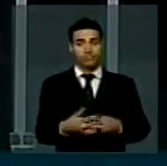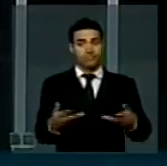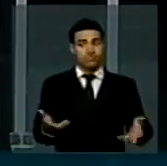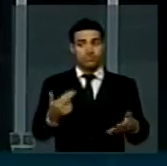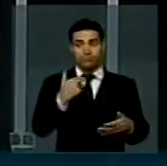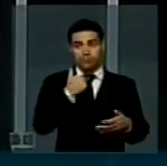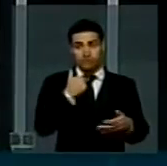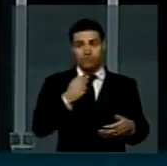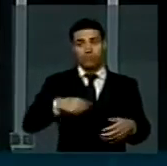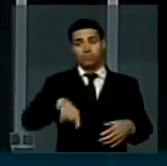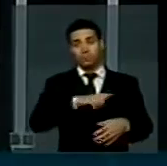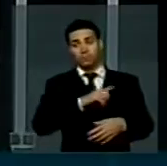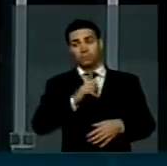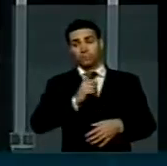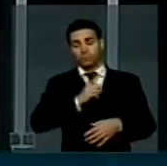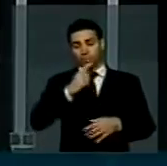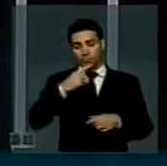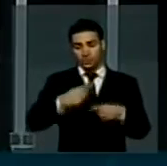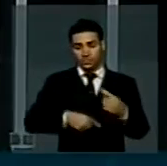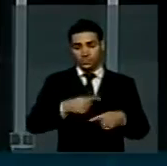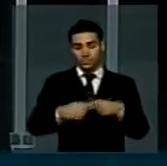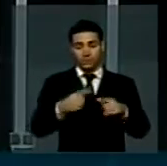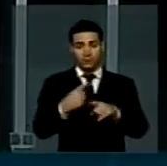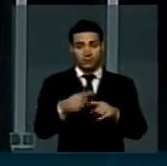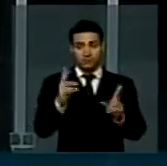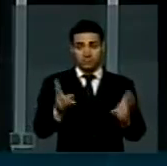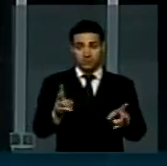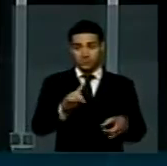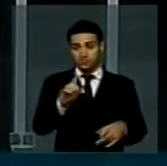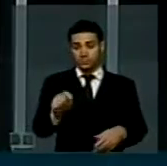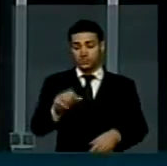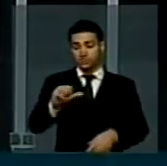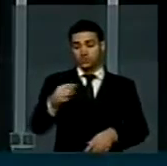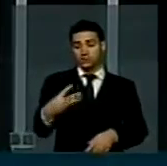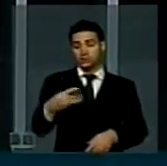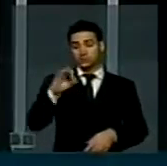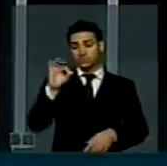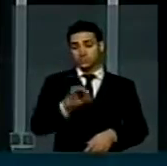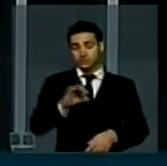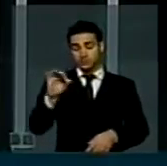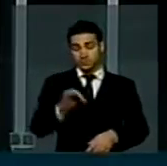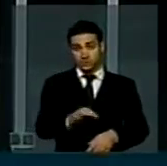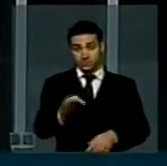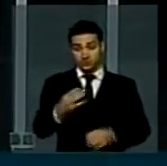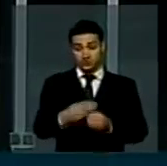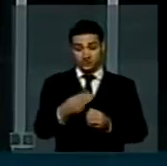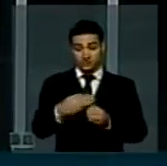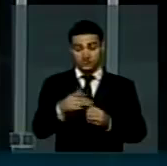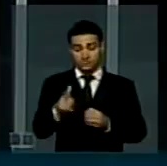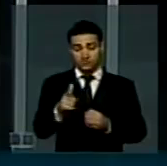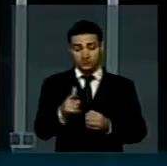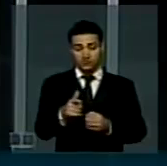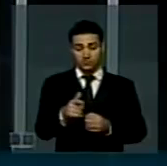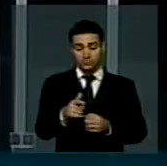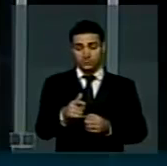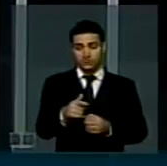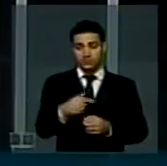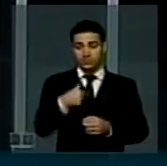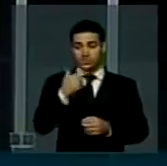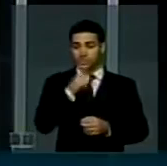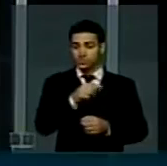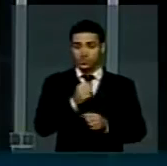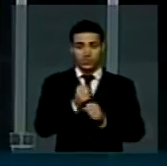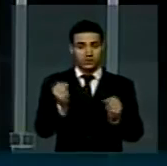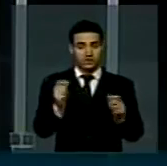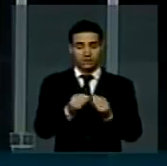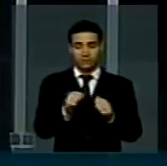temos uma burocracia tal que no mesmo dia 93% dos municípios estejam impedidos de firmar convênios com o